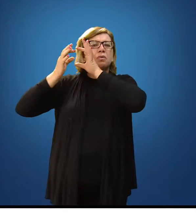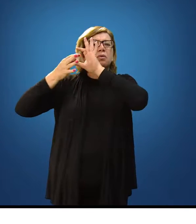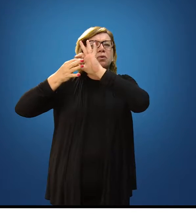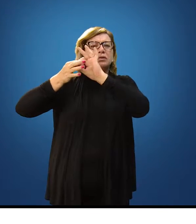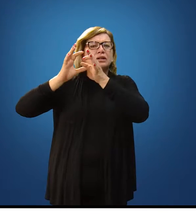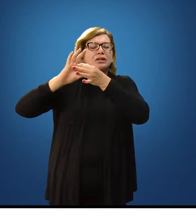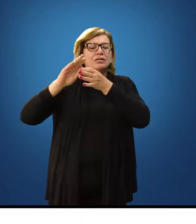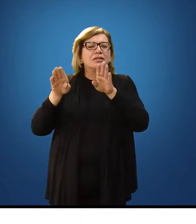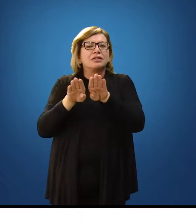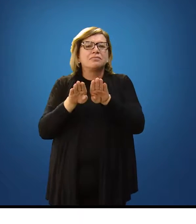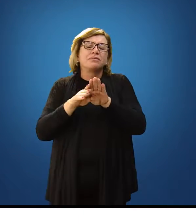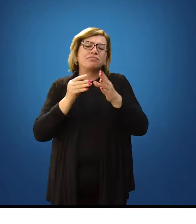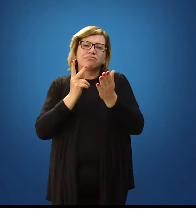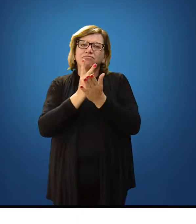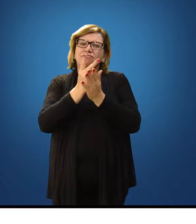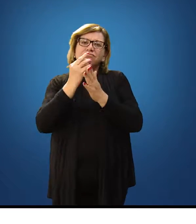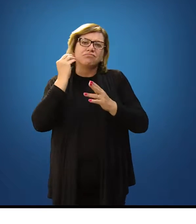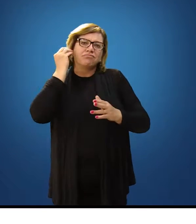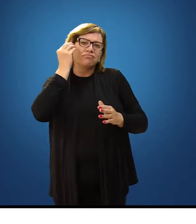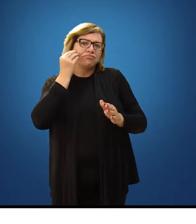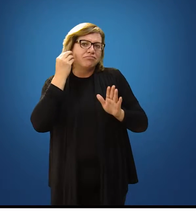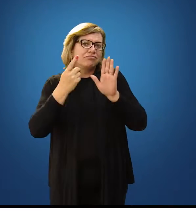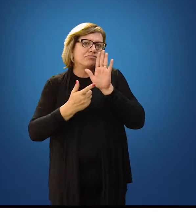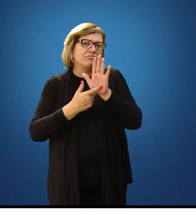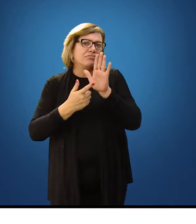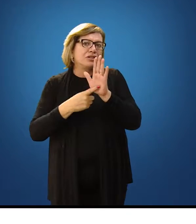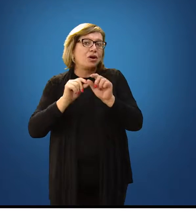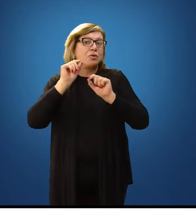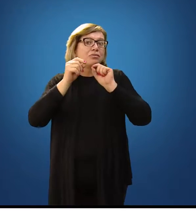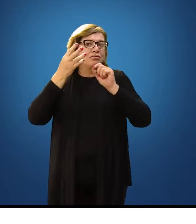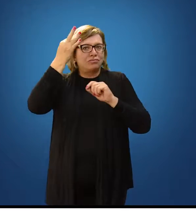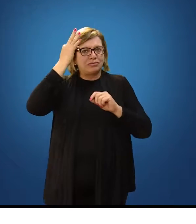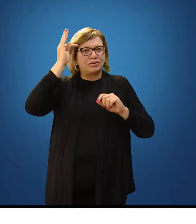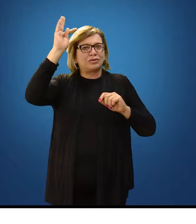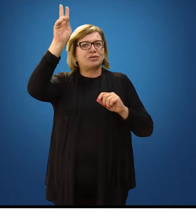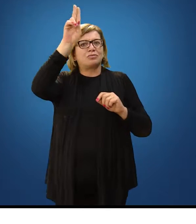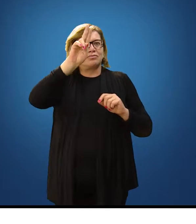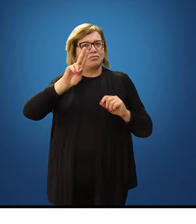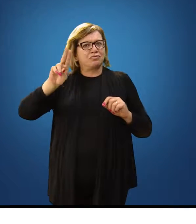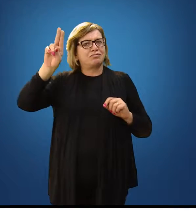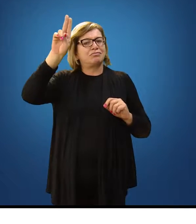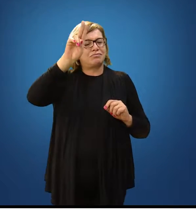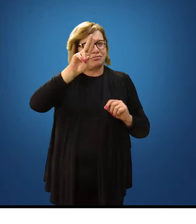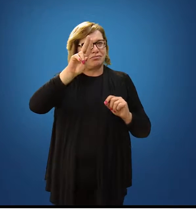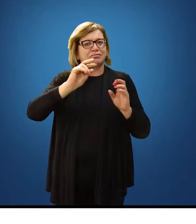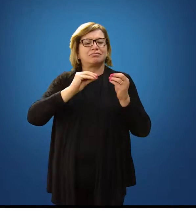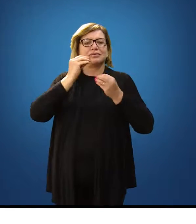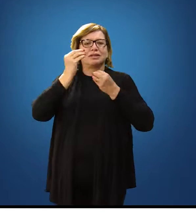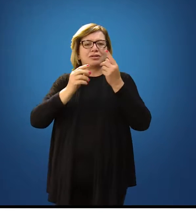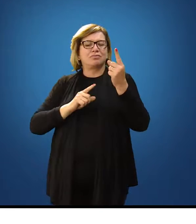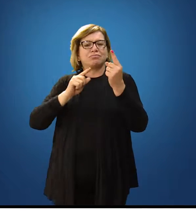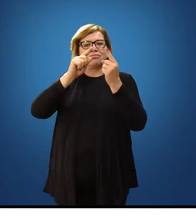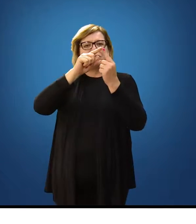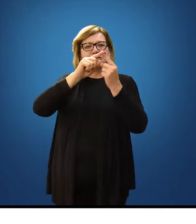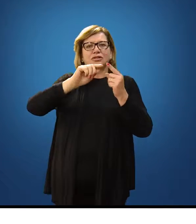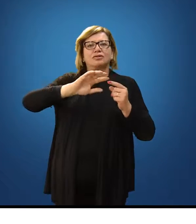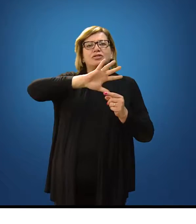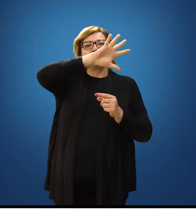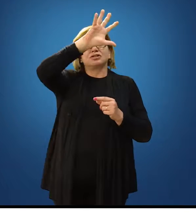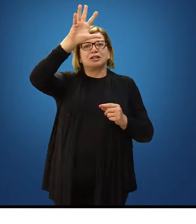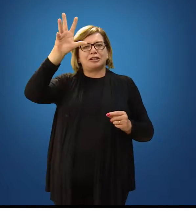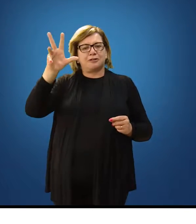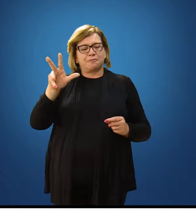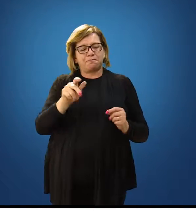sempre trazer ou apresentar quais são os elementos teóricos que serão trabalhados nesse objetivo geral.